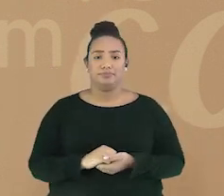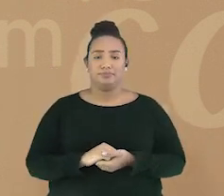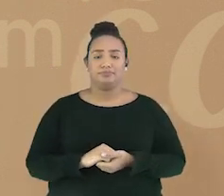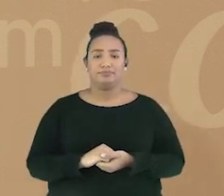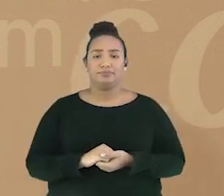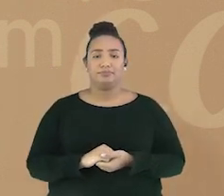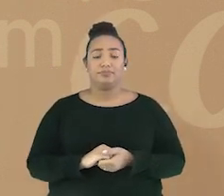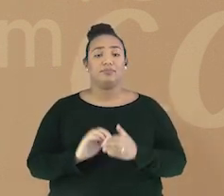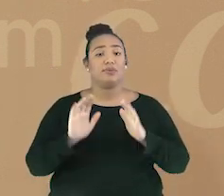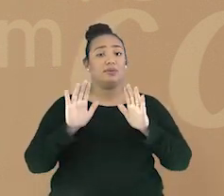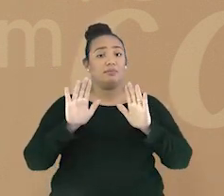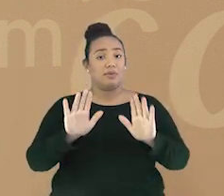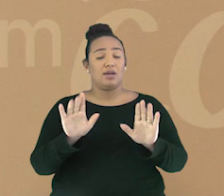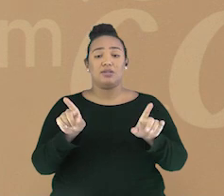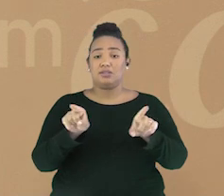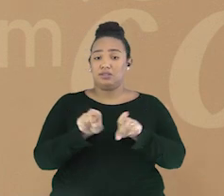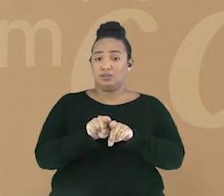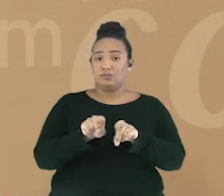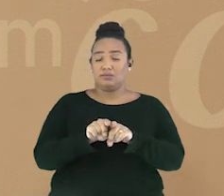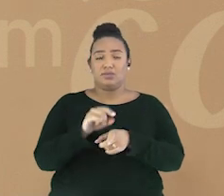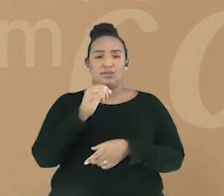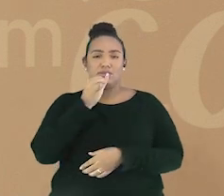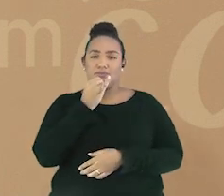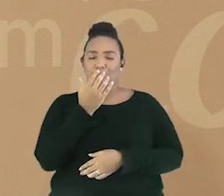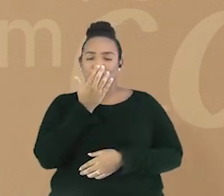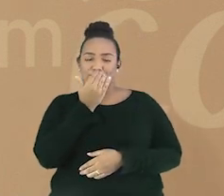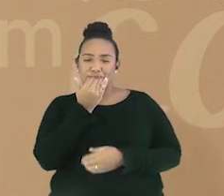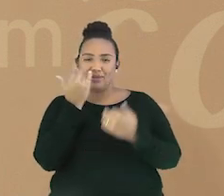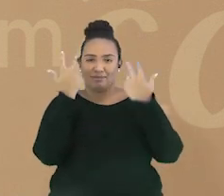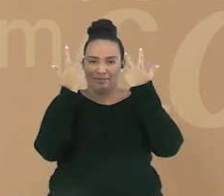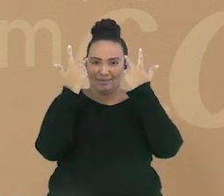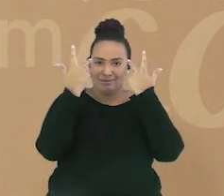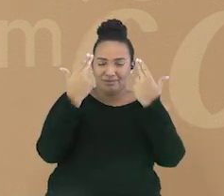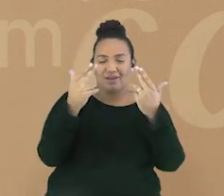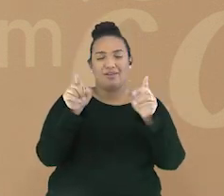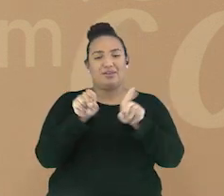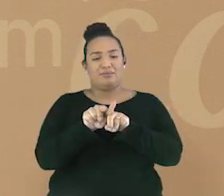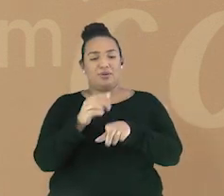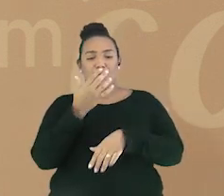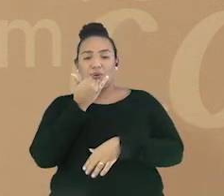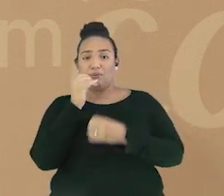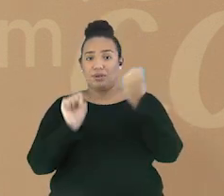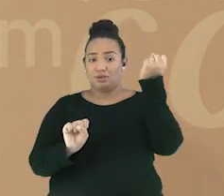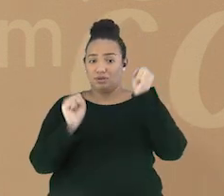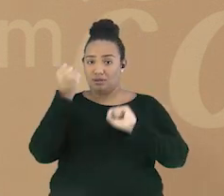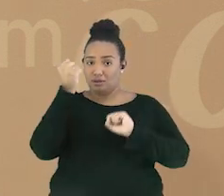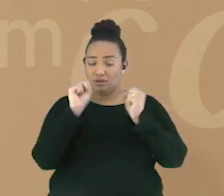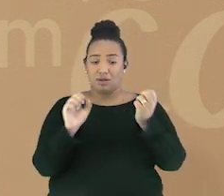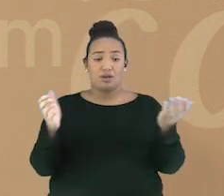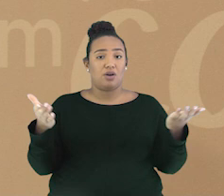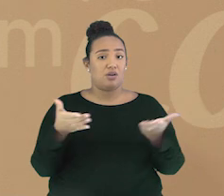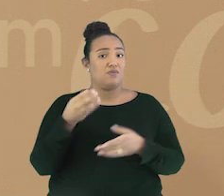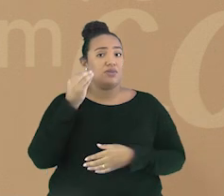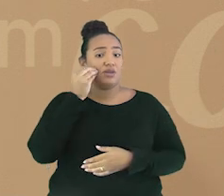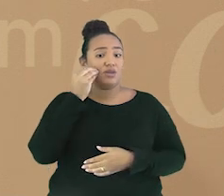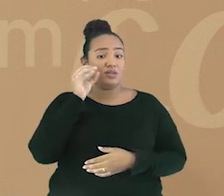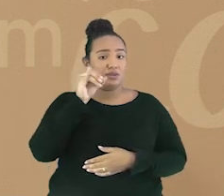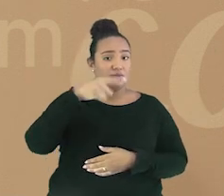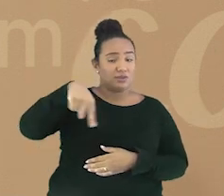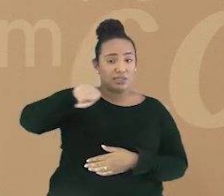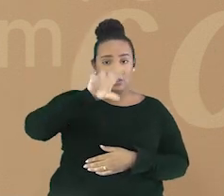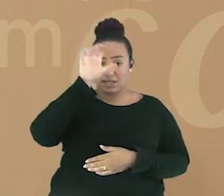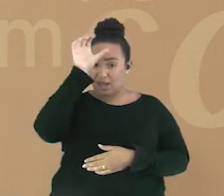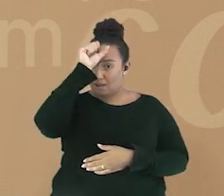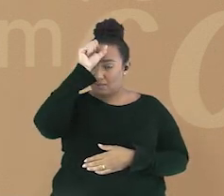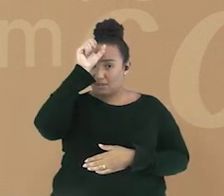alimentos industrializados, que tal testar se vocês aprenderam mesmo a diferenciá-los? Pegue o seu